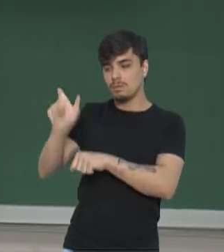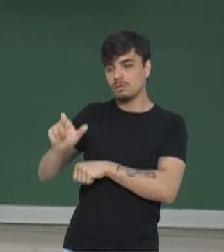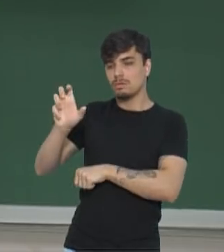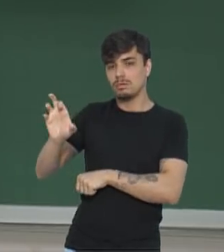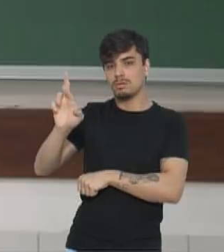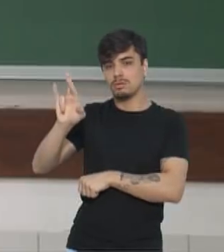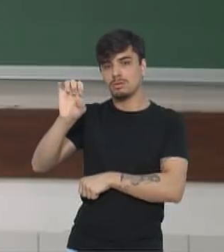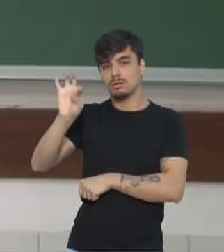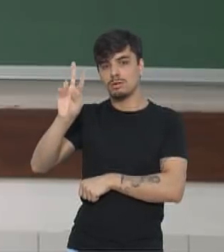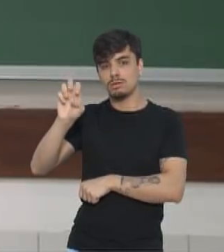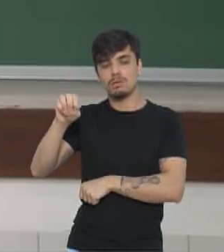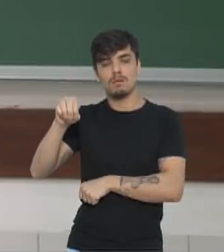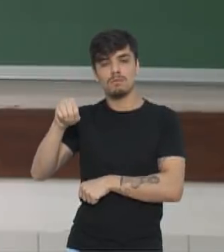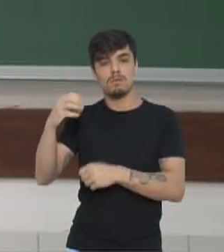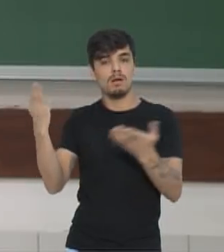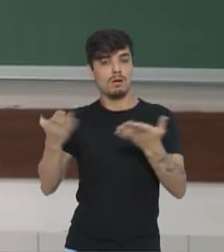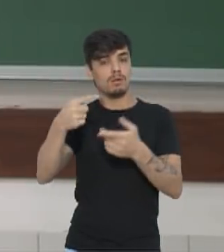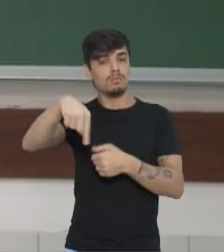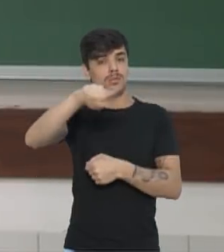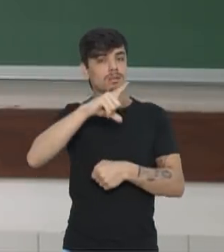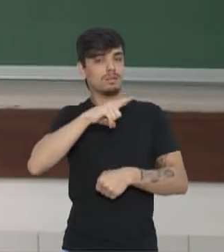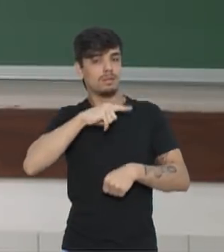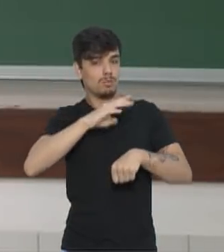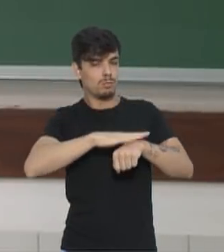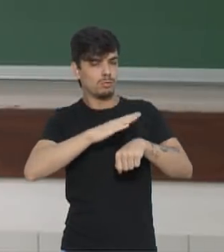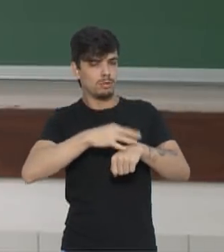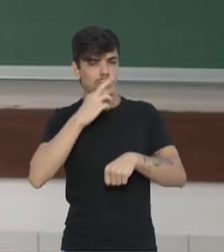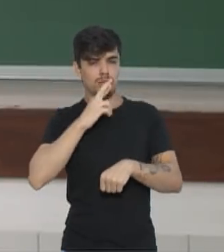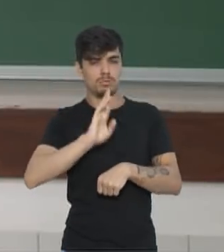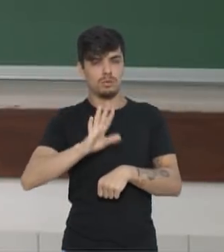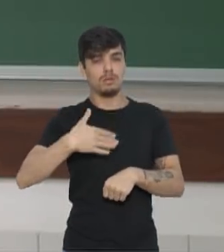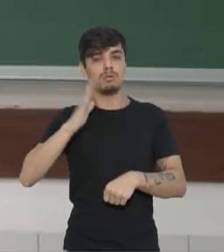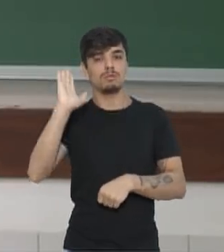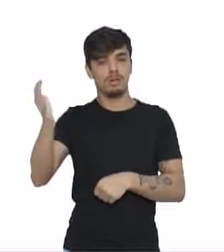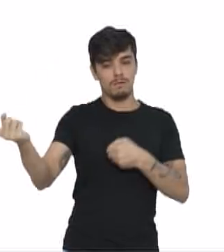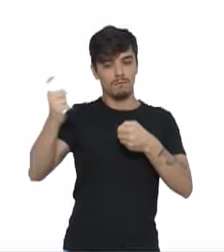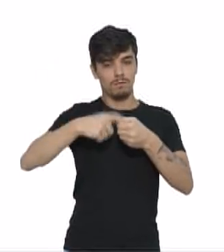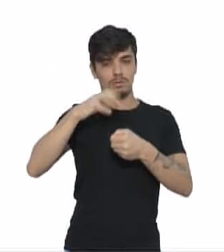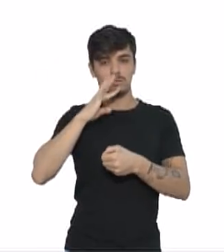Colombo? Vocês terão uns minutinhos para responder e eu já retorno com a resposta correta.